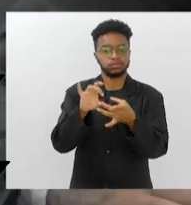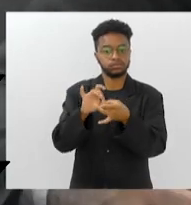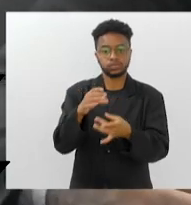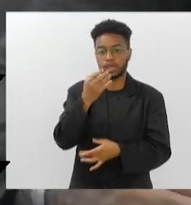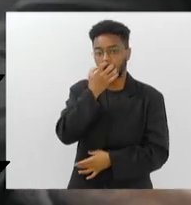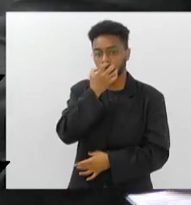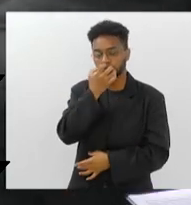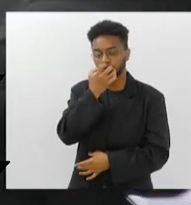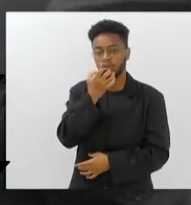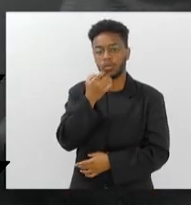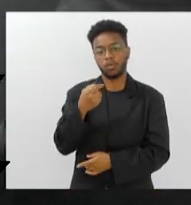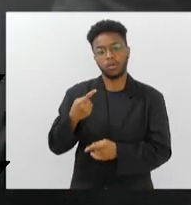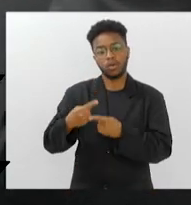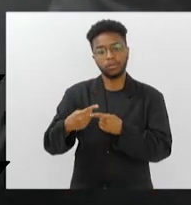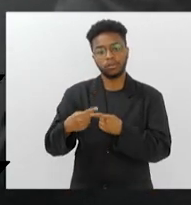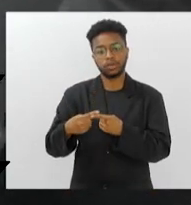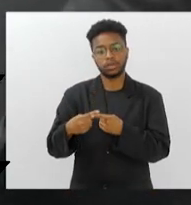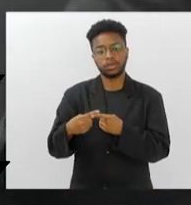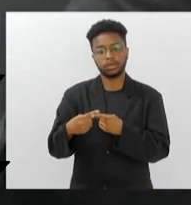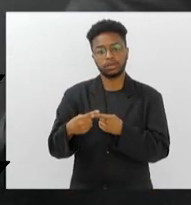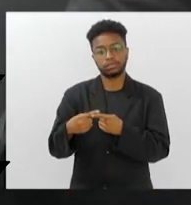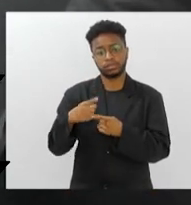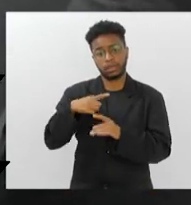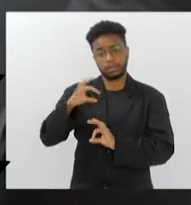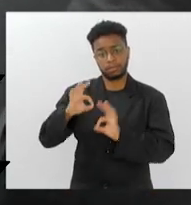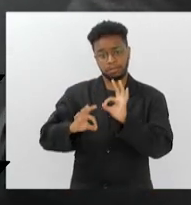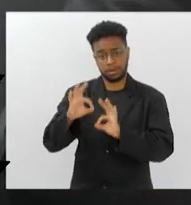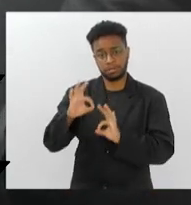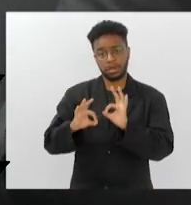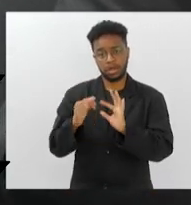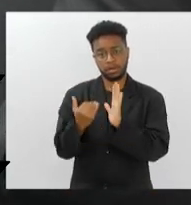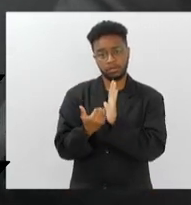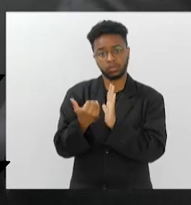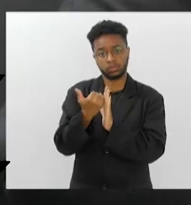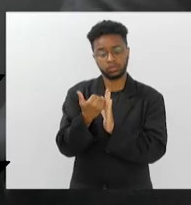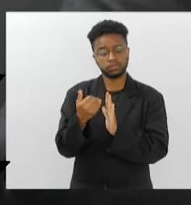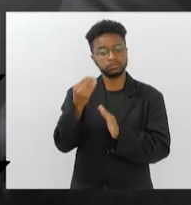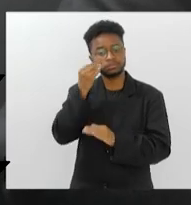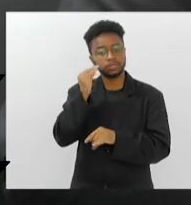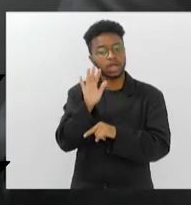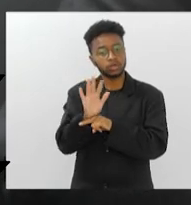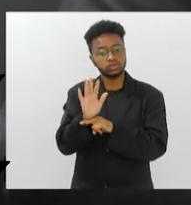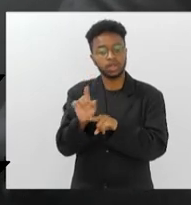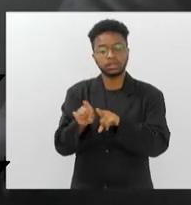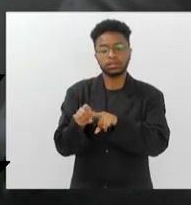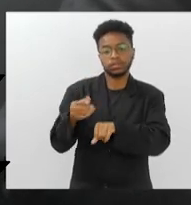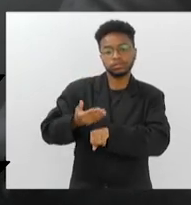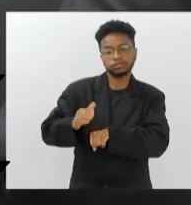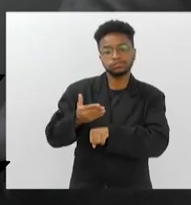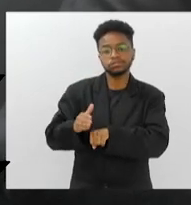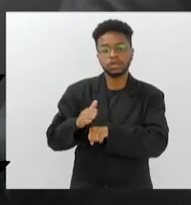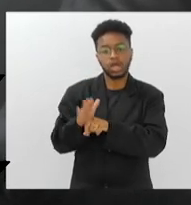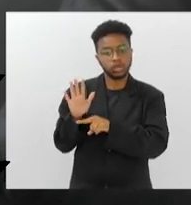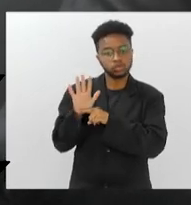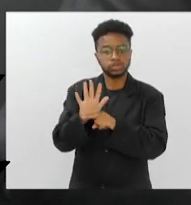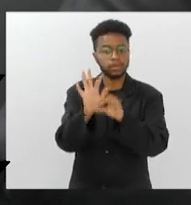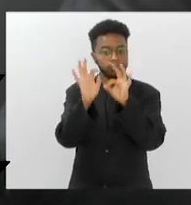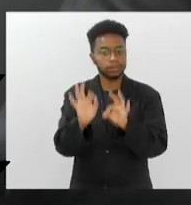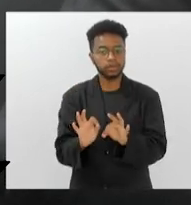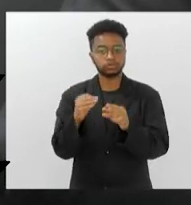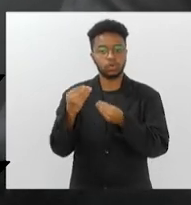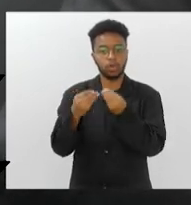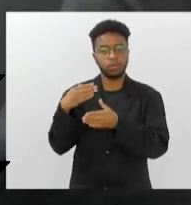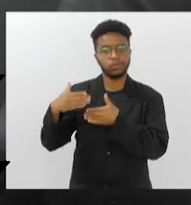sejam cada vez mais eh preparados né para ajudar e treinados para ajudar de fato a esse